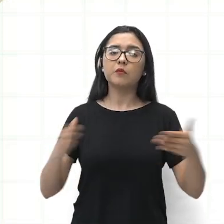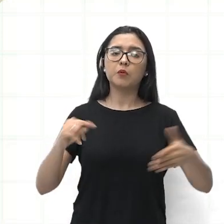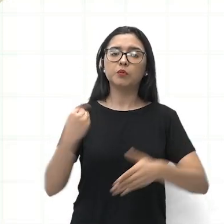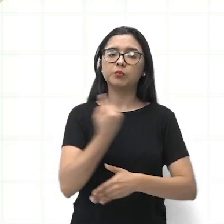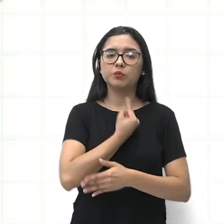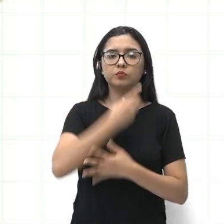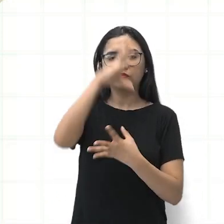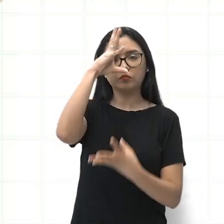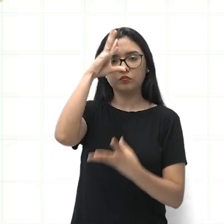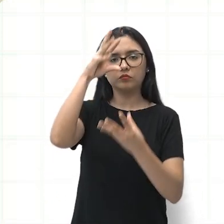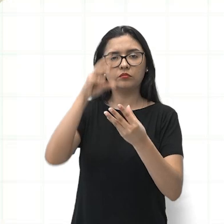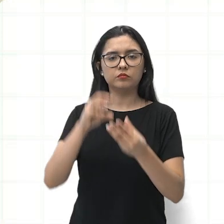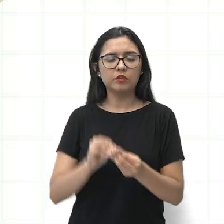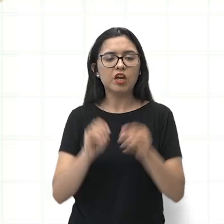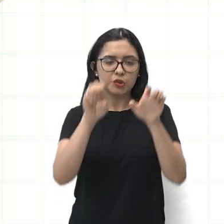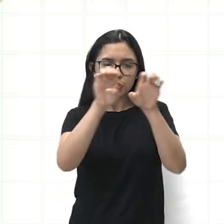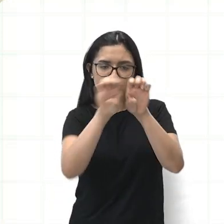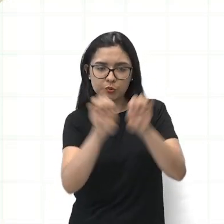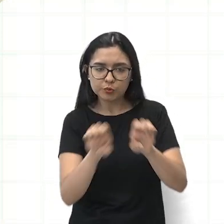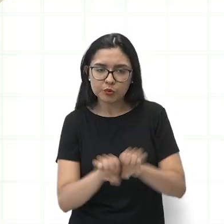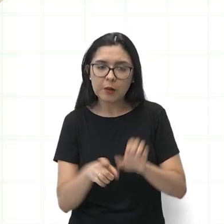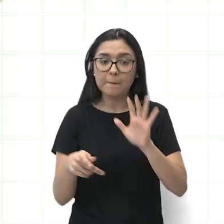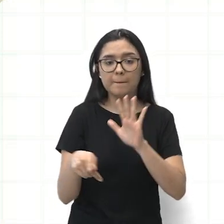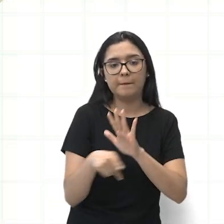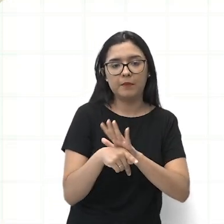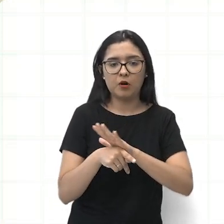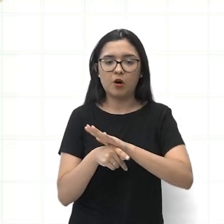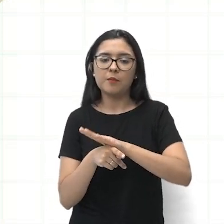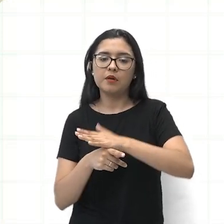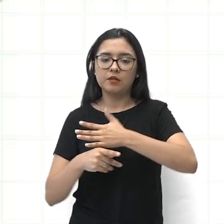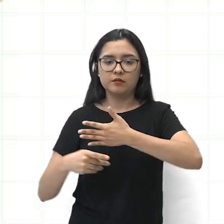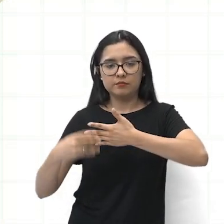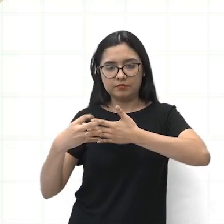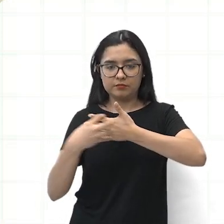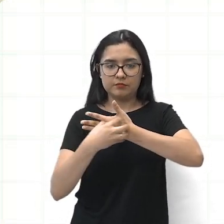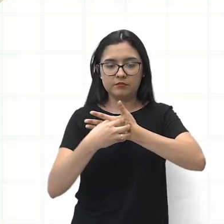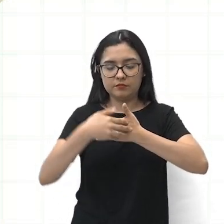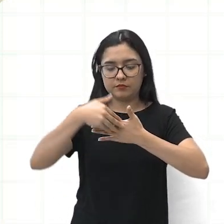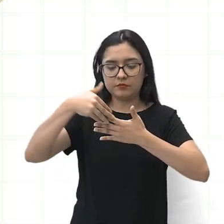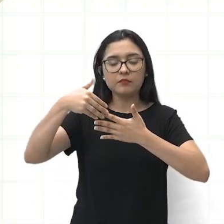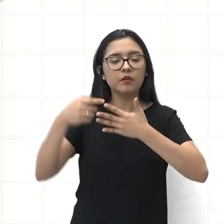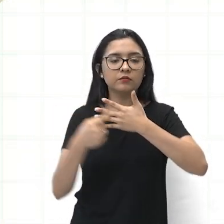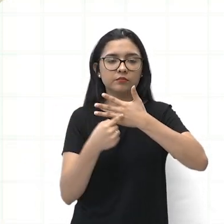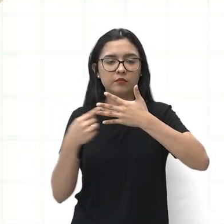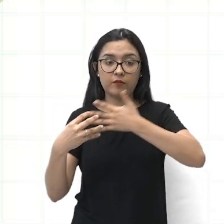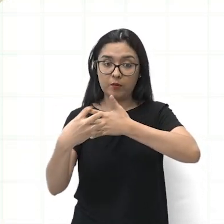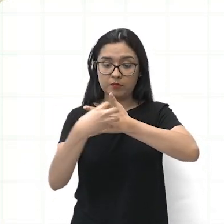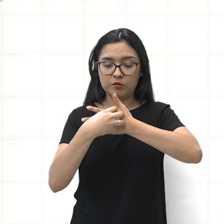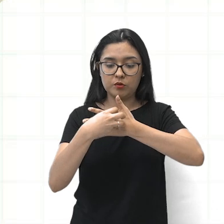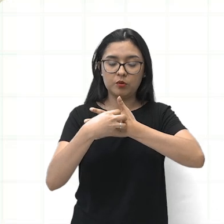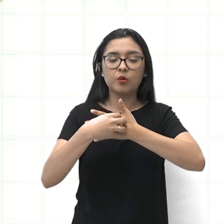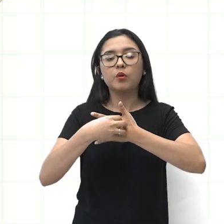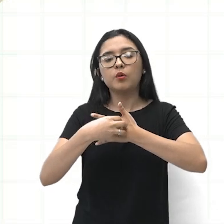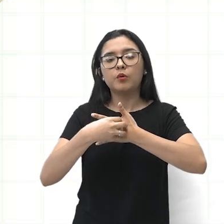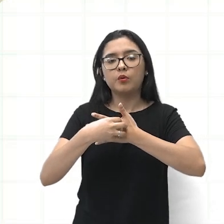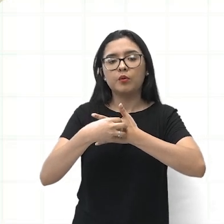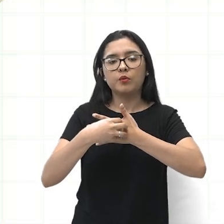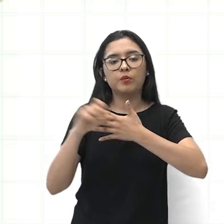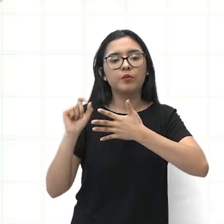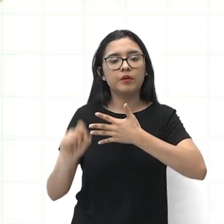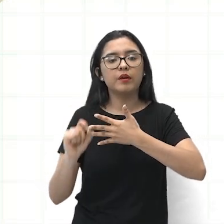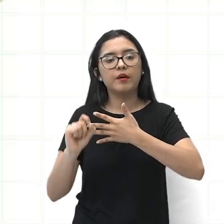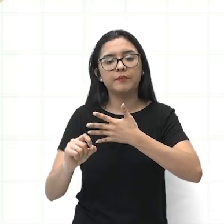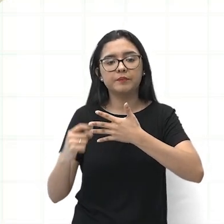sobre o aspecto desse neurônio, nós vamos compreender as partes dele, a começar pelo corpo celular. Isso mesmo, corpo